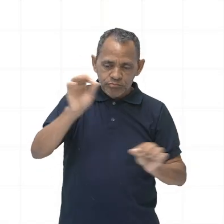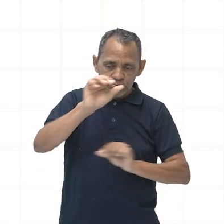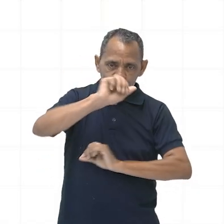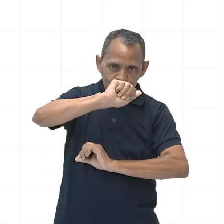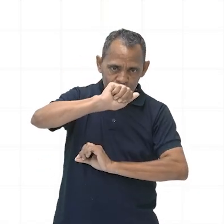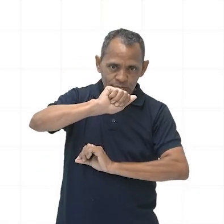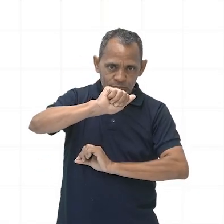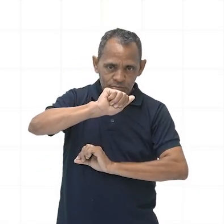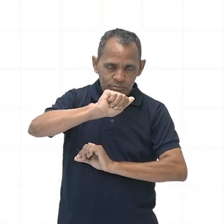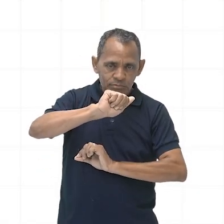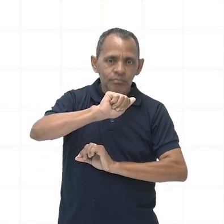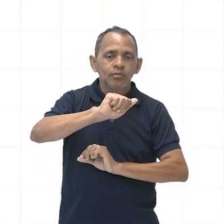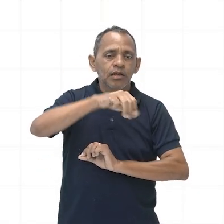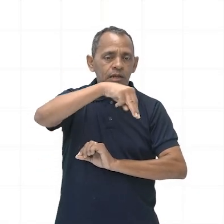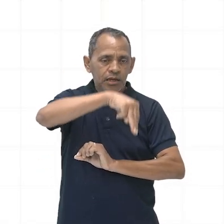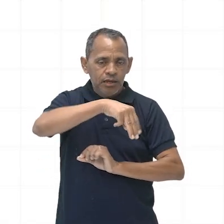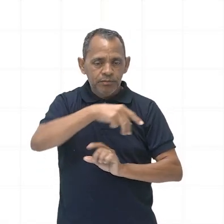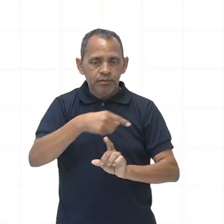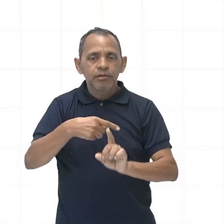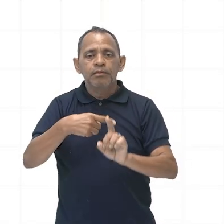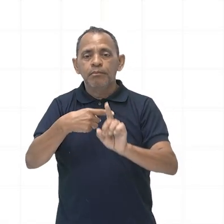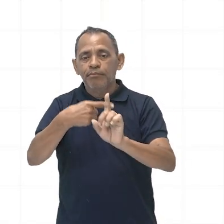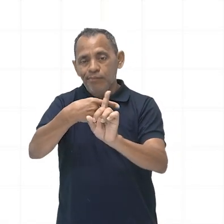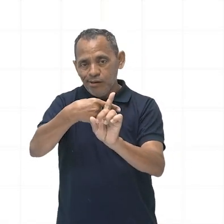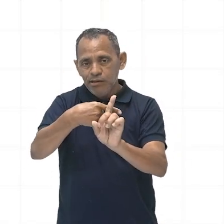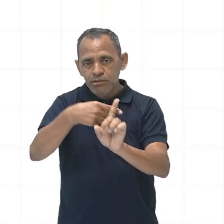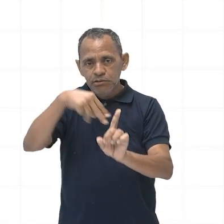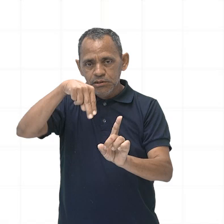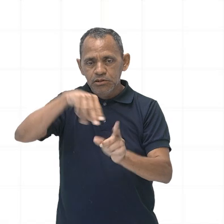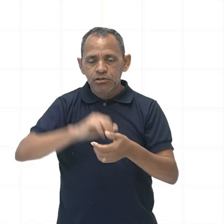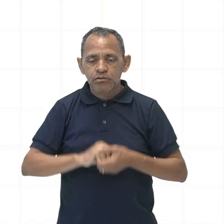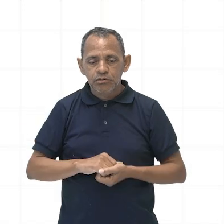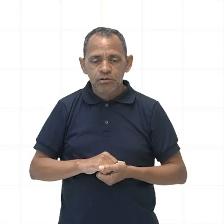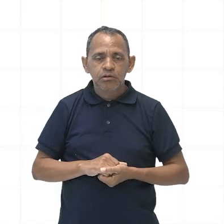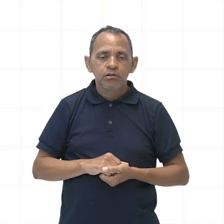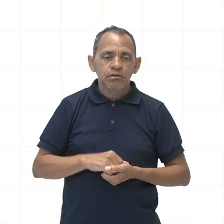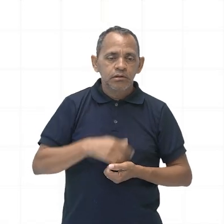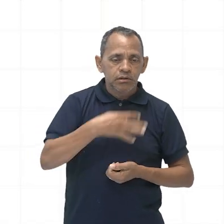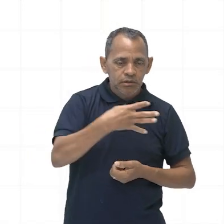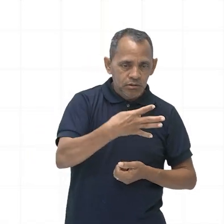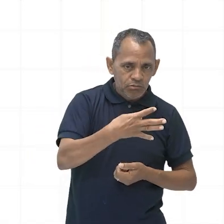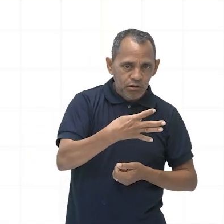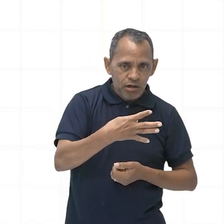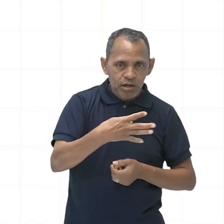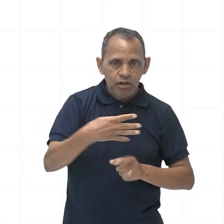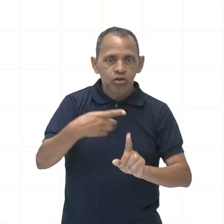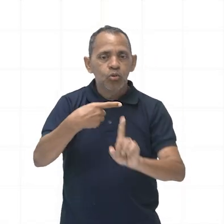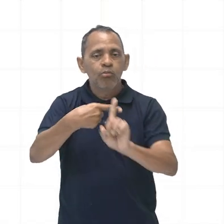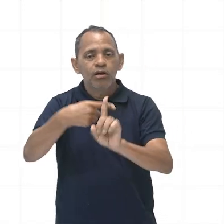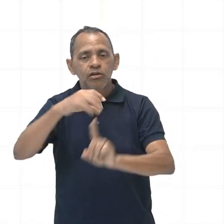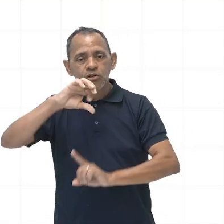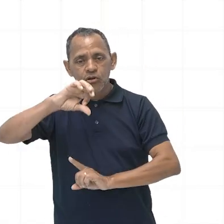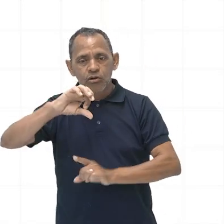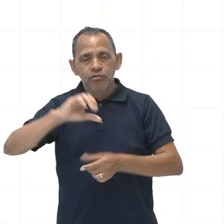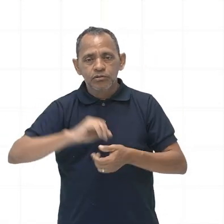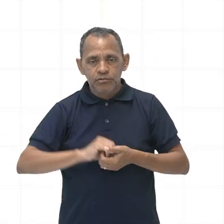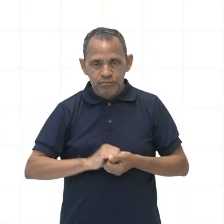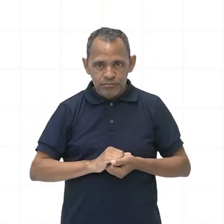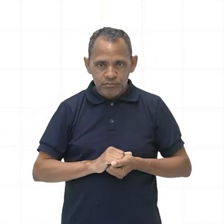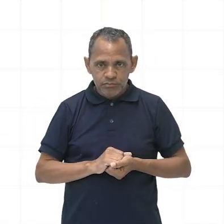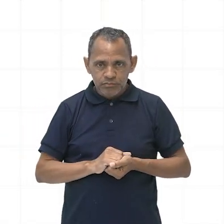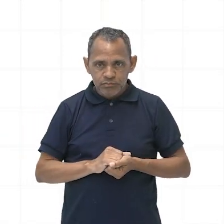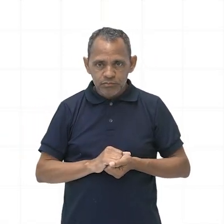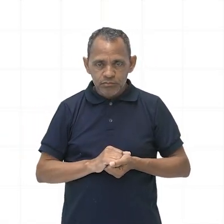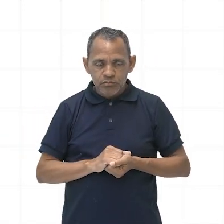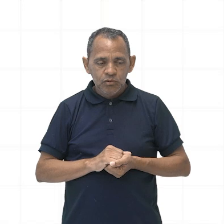ao N mais o M. O N eu sei que é 4, o A eu sei que é 9, então o M é igual